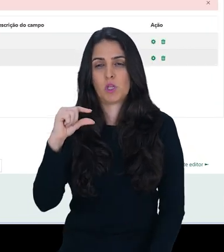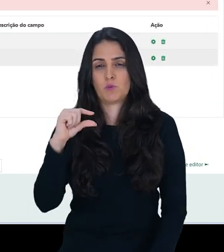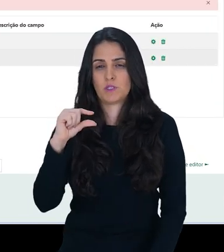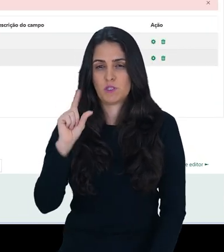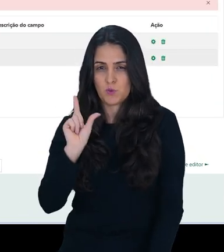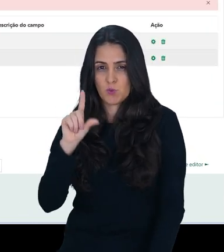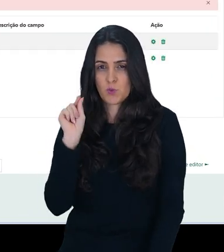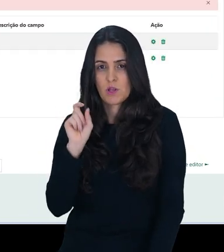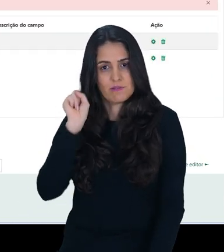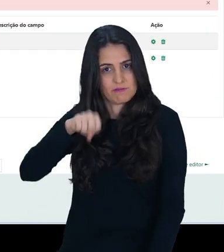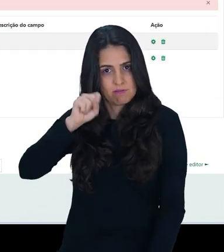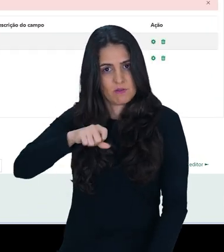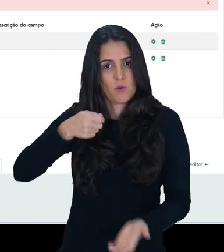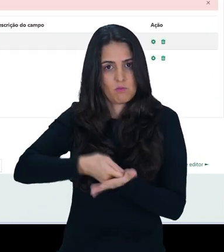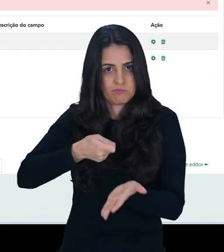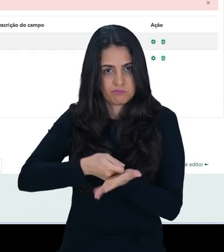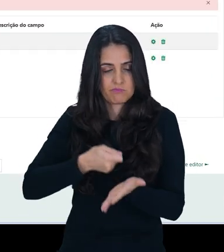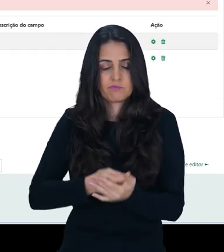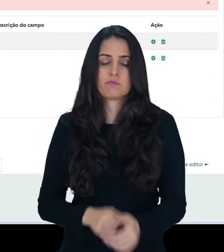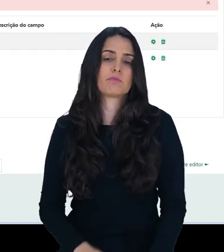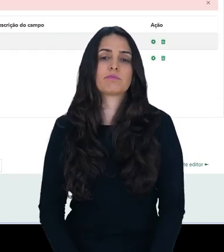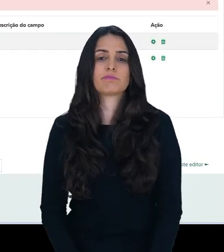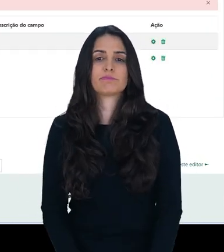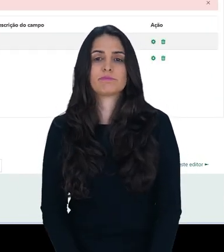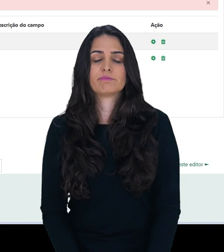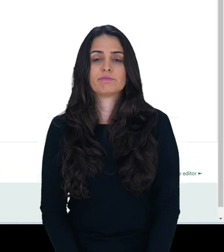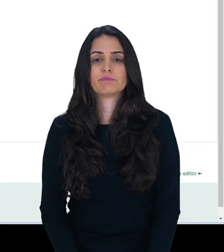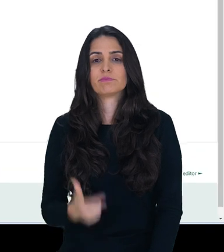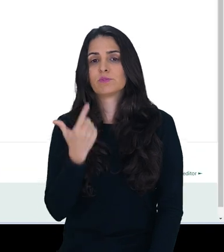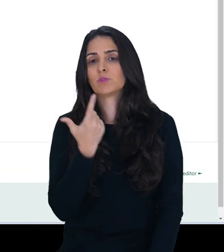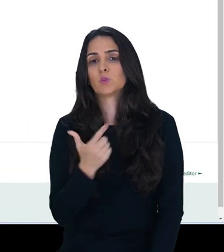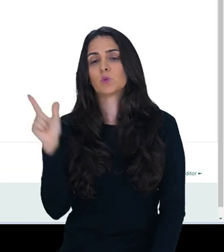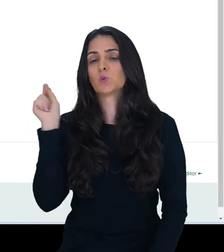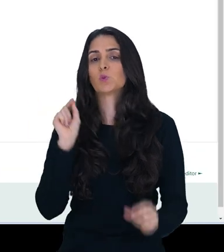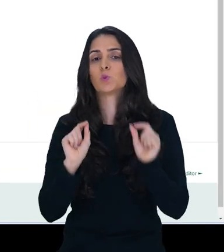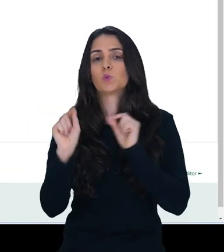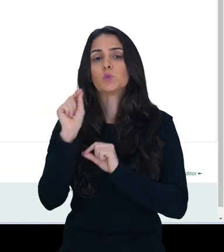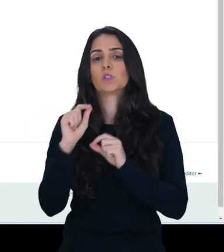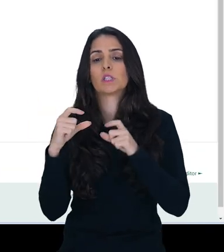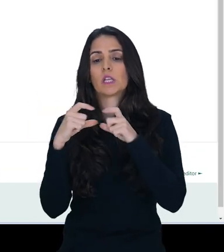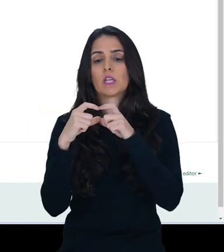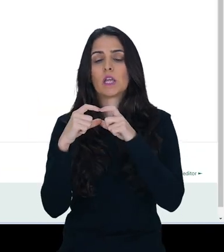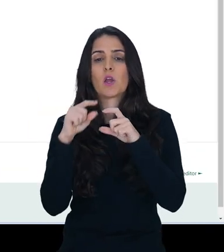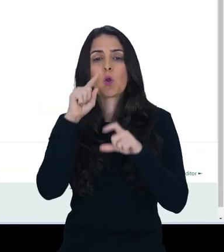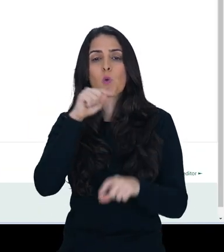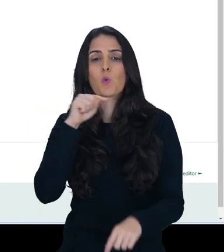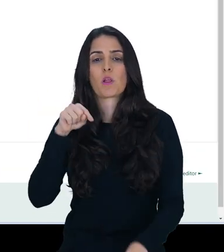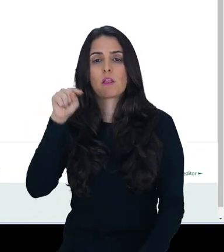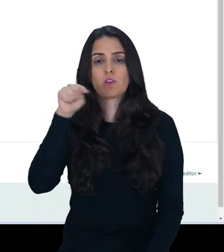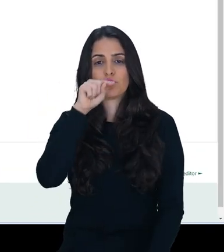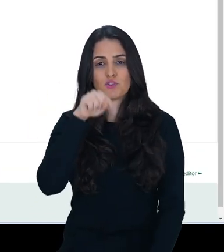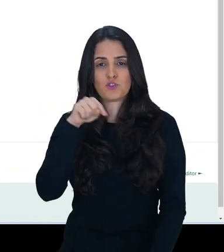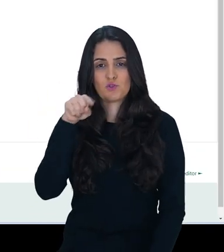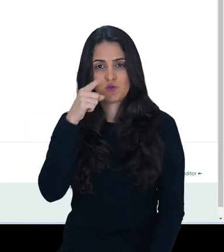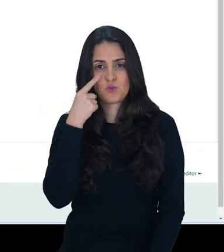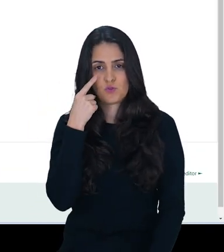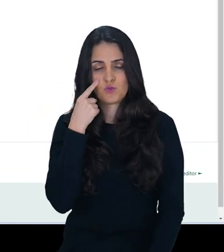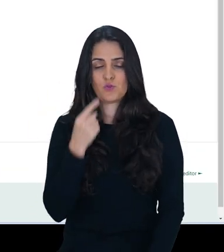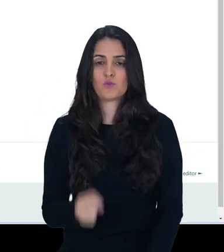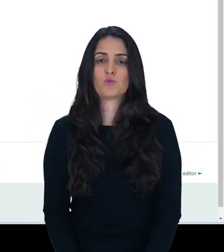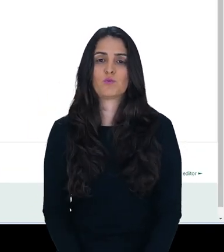um botãozinho aqui agora naquele outro Campo a caixa de seleção vai ficar um quadradinho